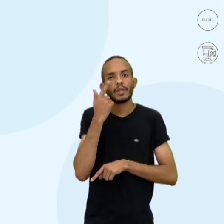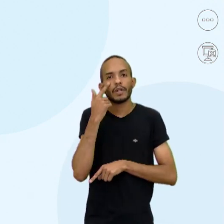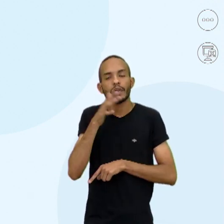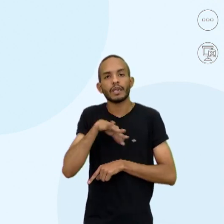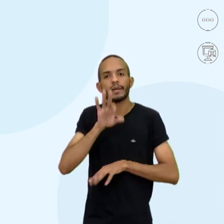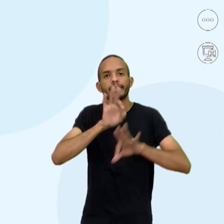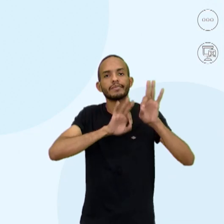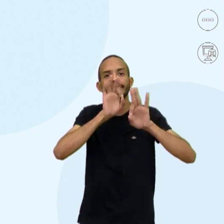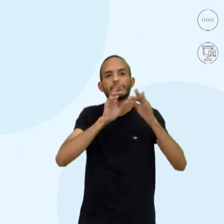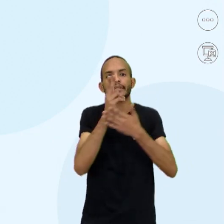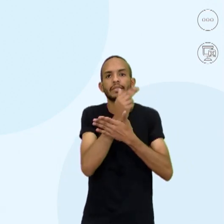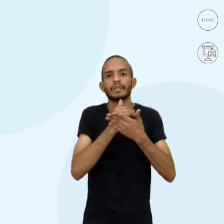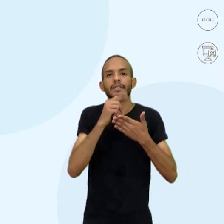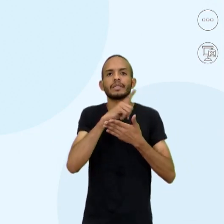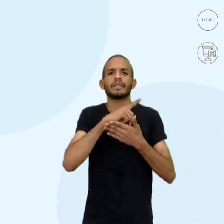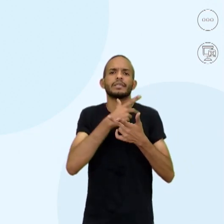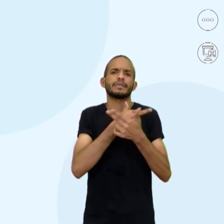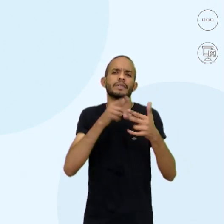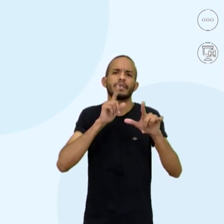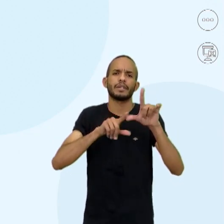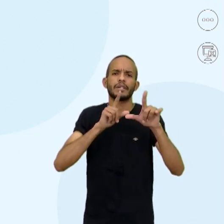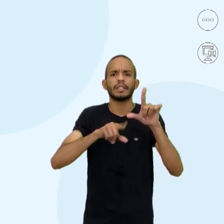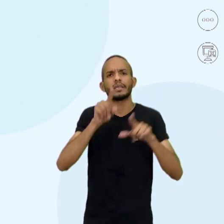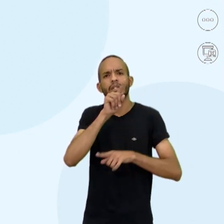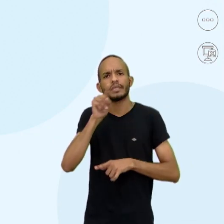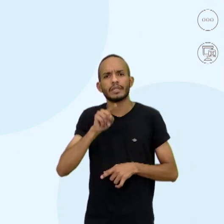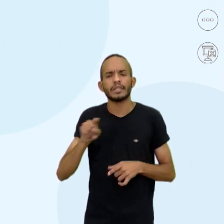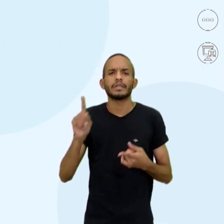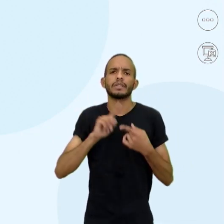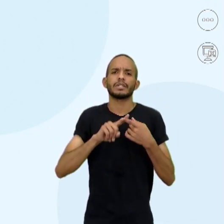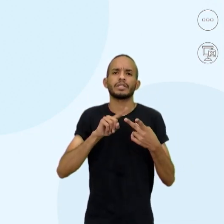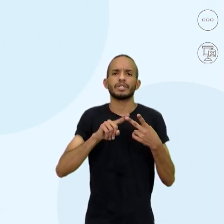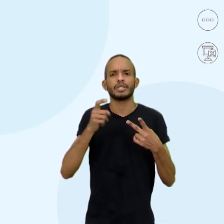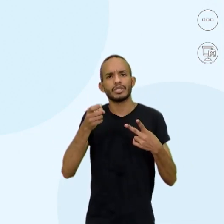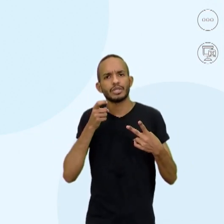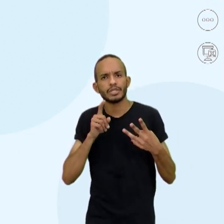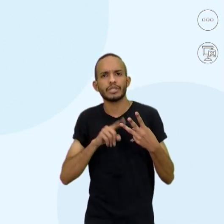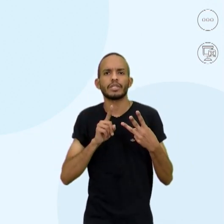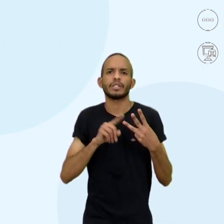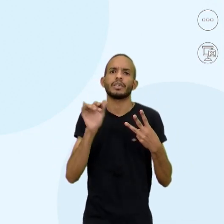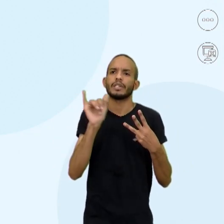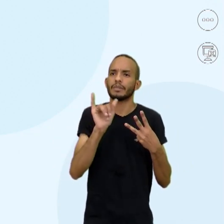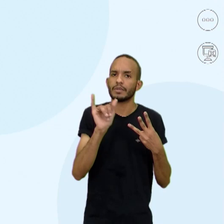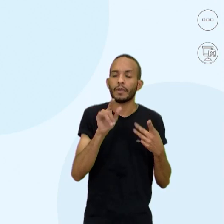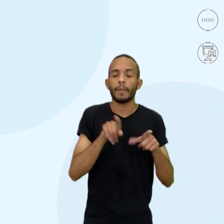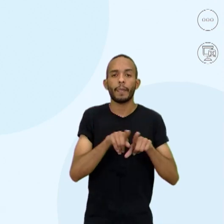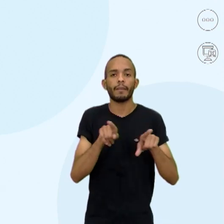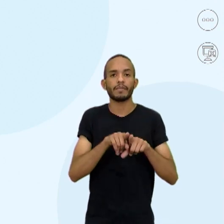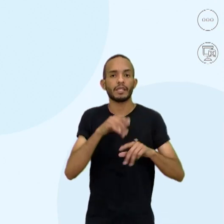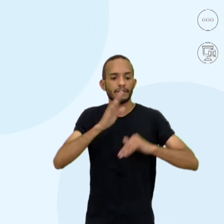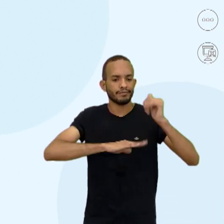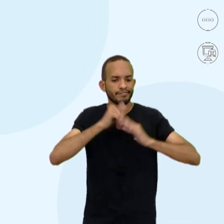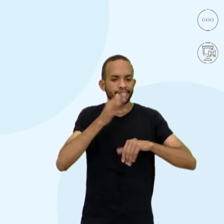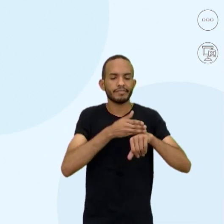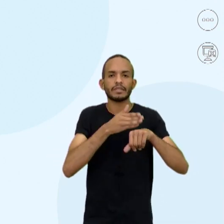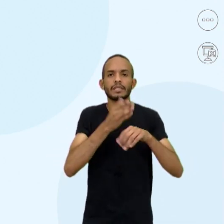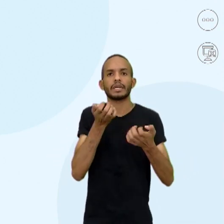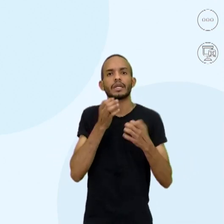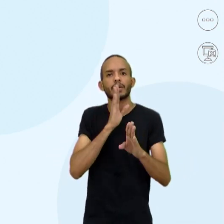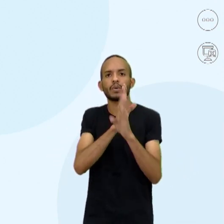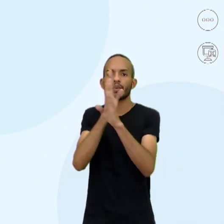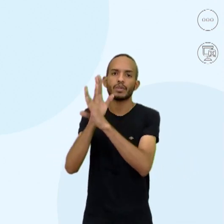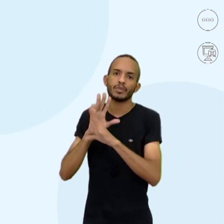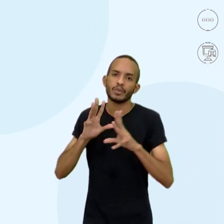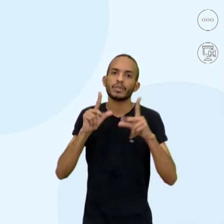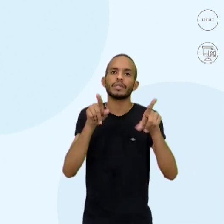nosso desenho. Veja que a gente tem várias letras, ó. Letra Z, letra X, letra Y. O exercício quer que a gente ache todas